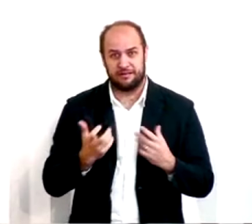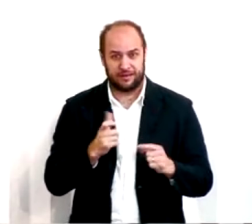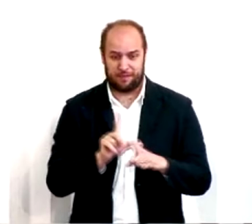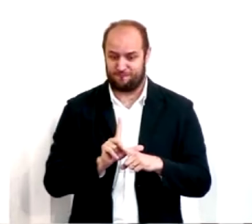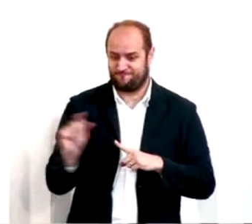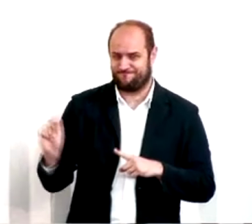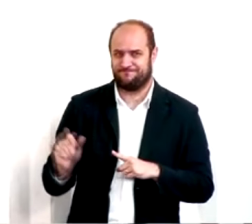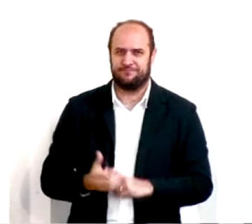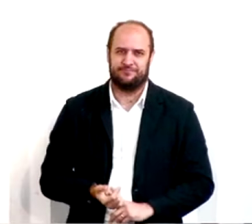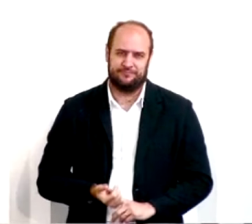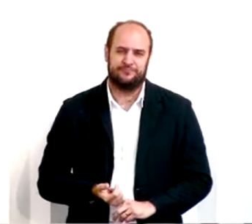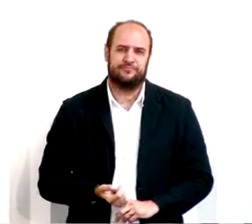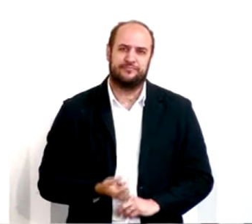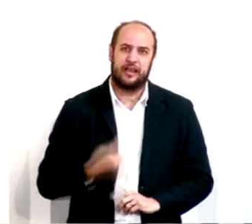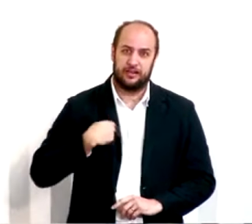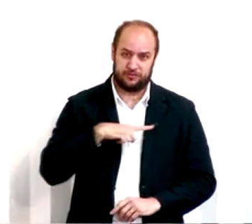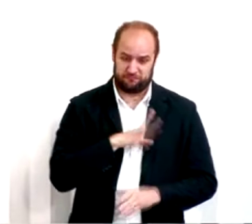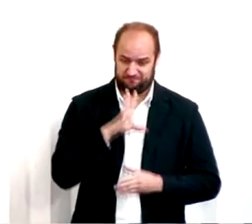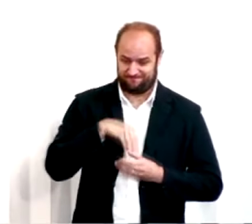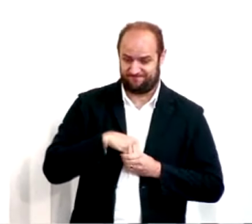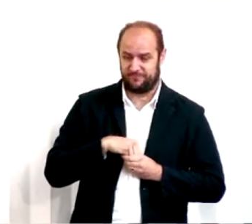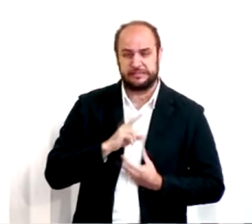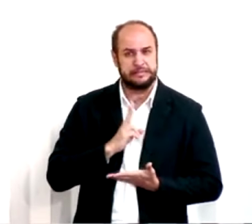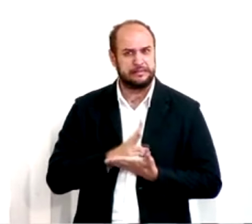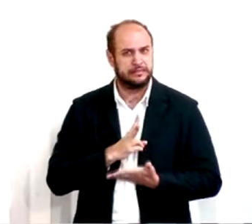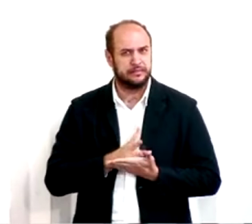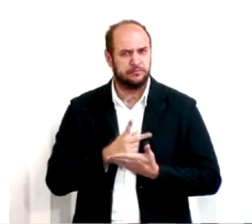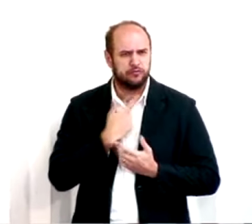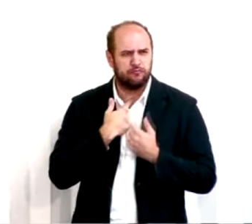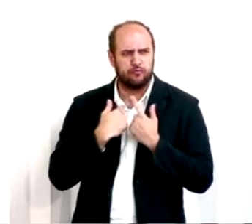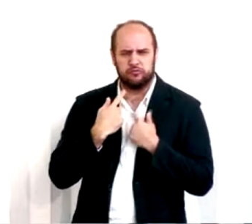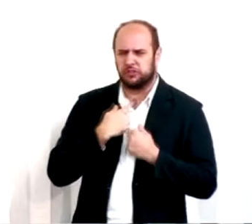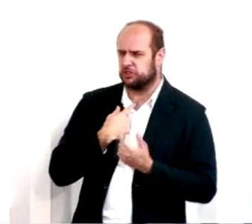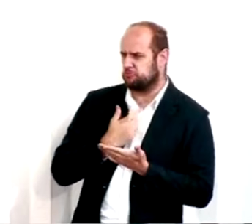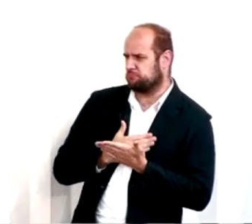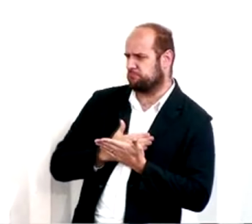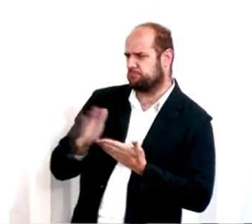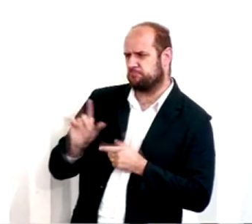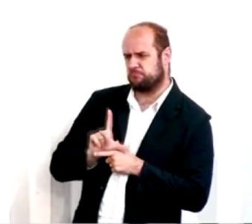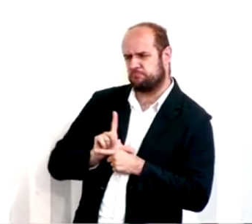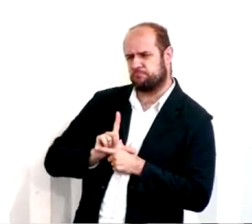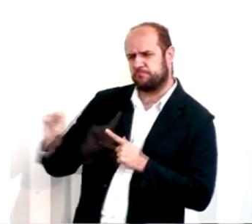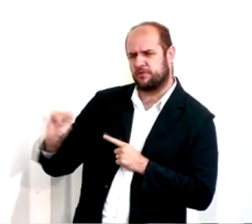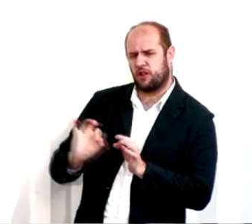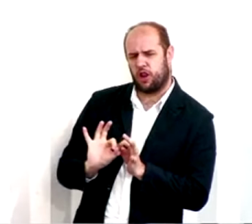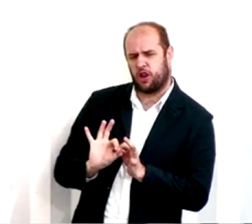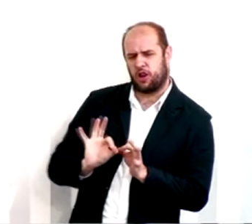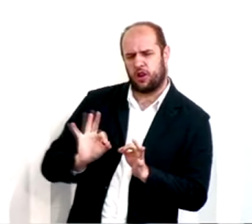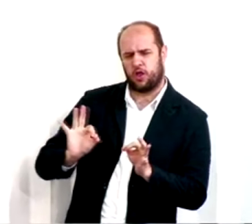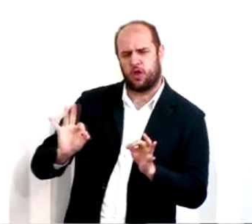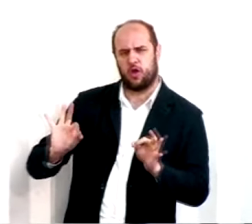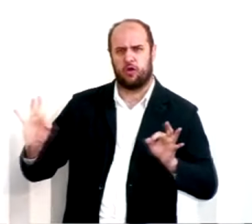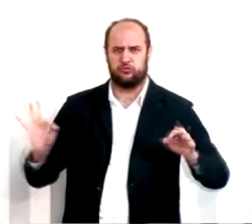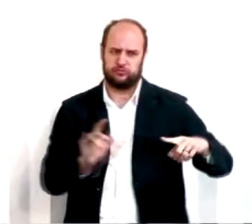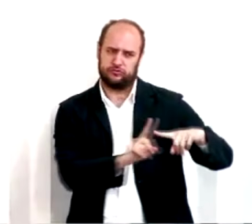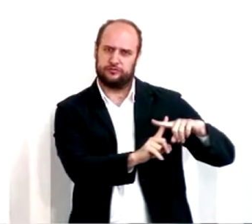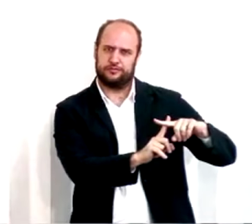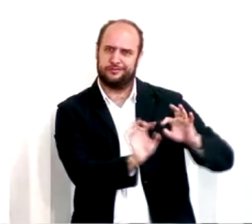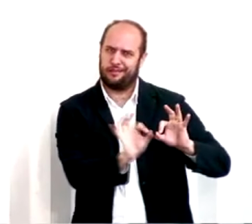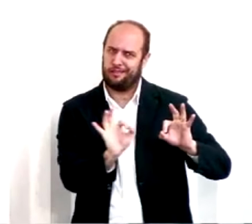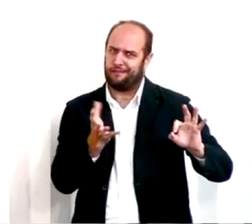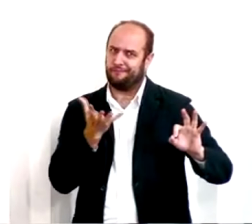desta Cruz a vossa natureza sempre nos leva para fora para distante para o Mais longe possível da cruz de